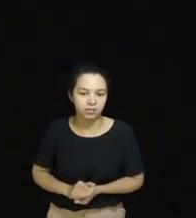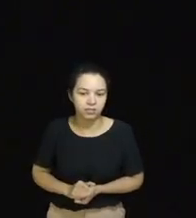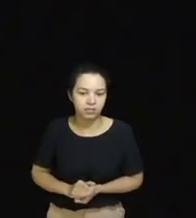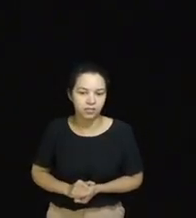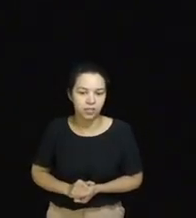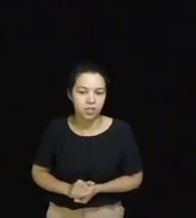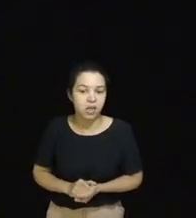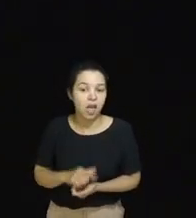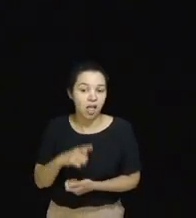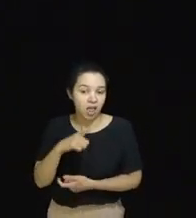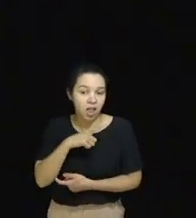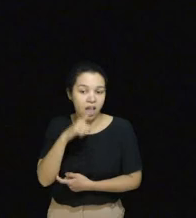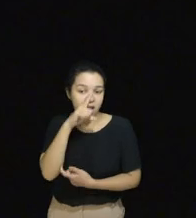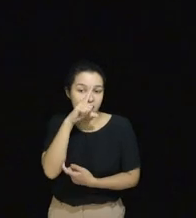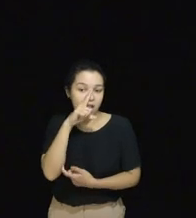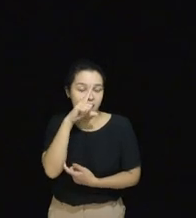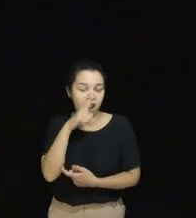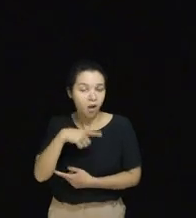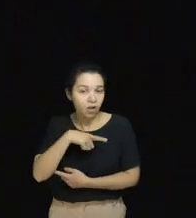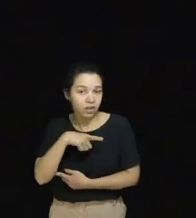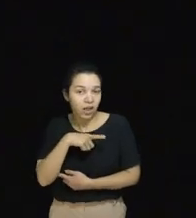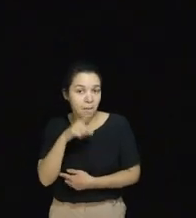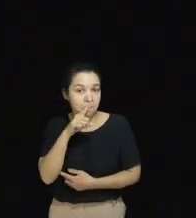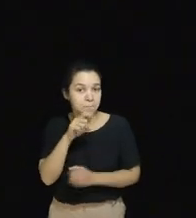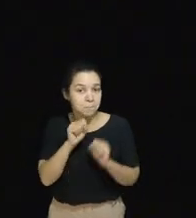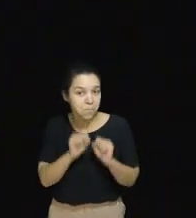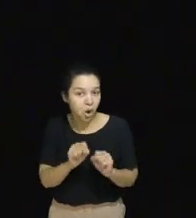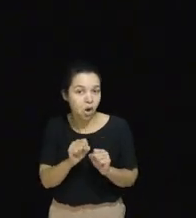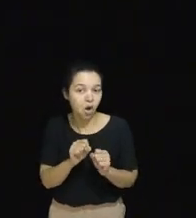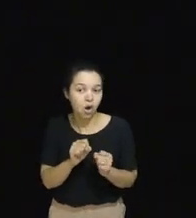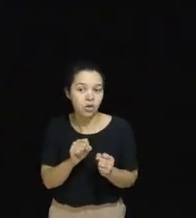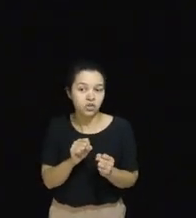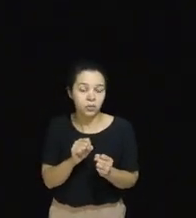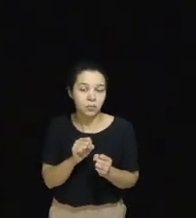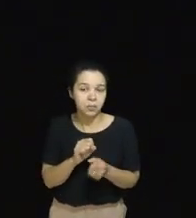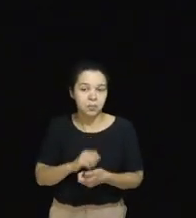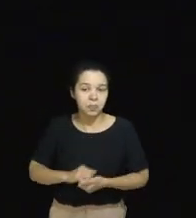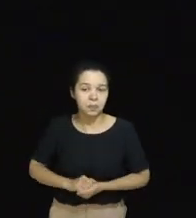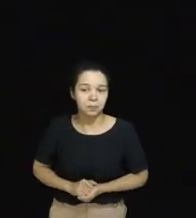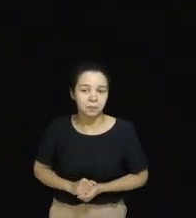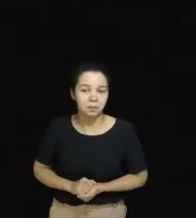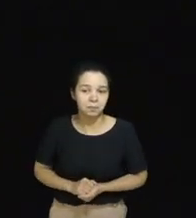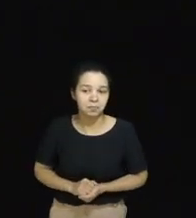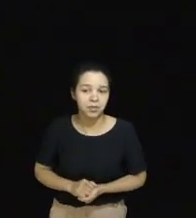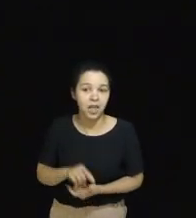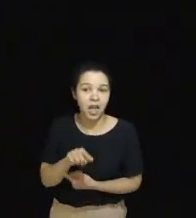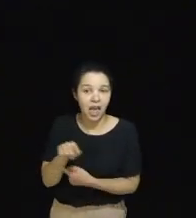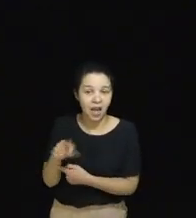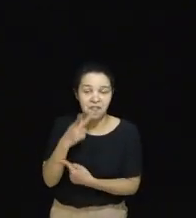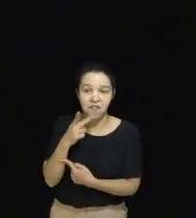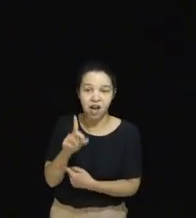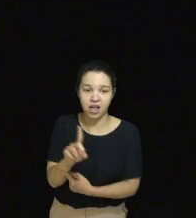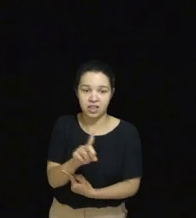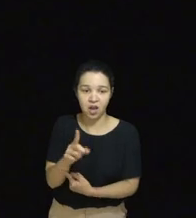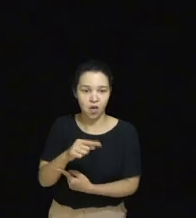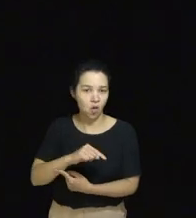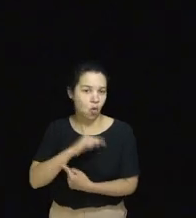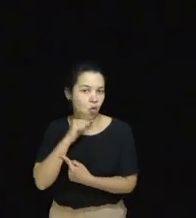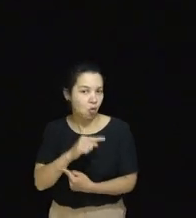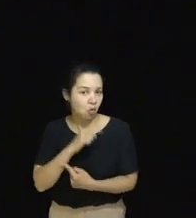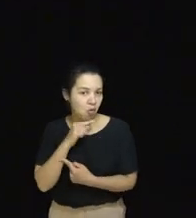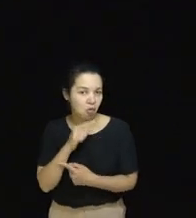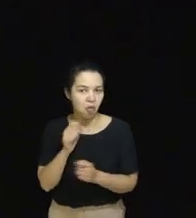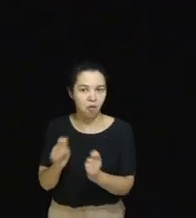esses riscos, né, se colocarem em perigo. E é aí que elas querem dizer que, se a gente não conseguir